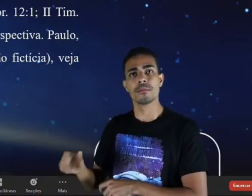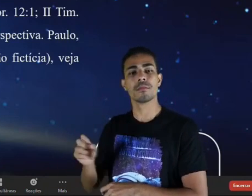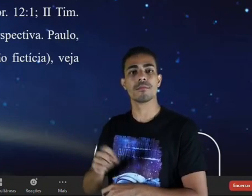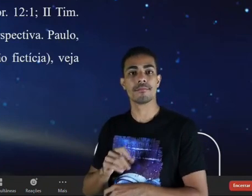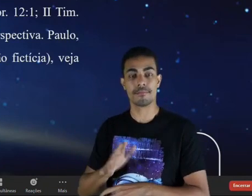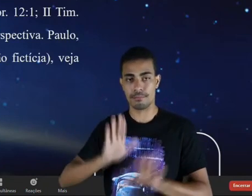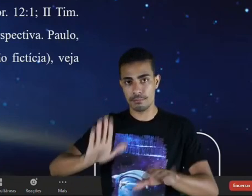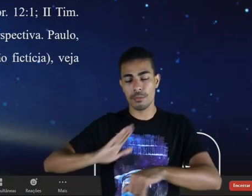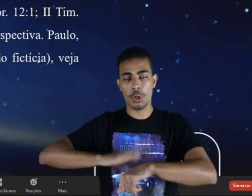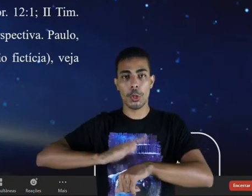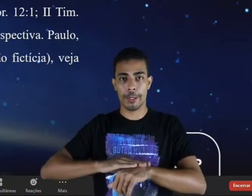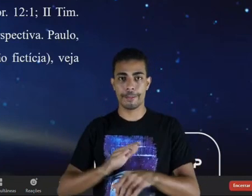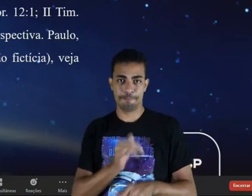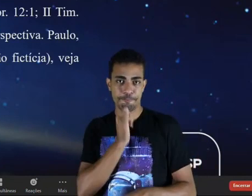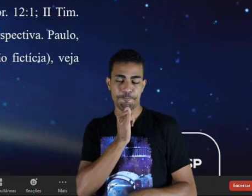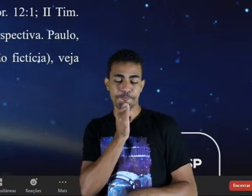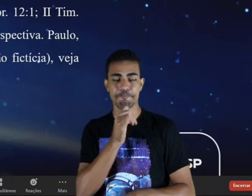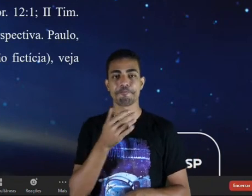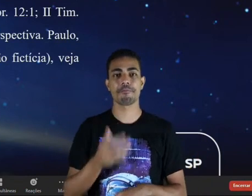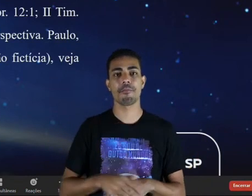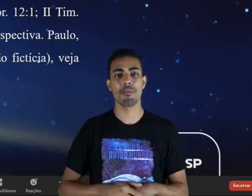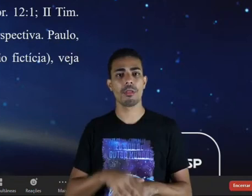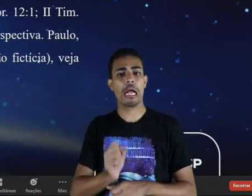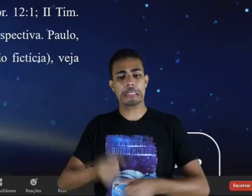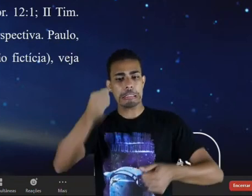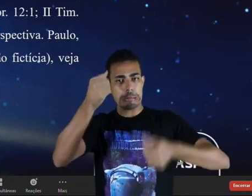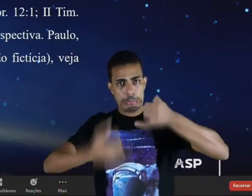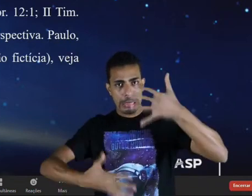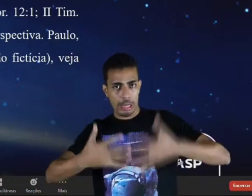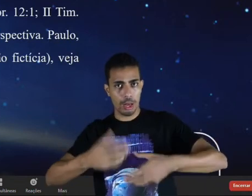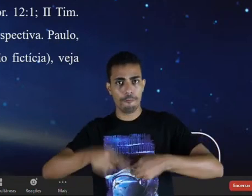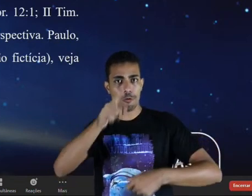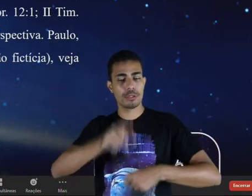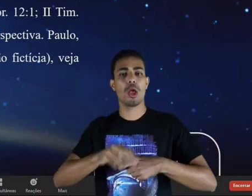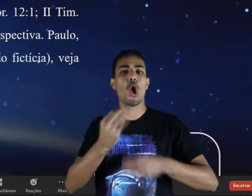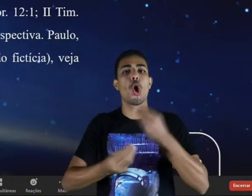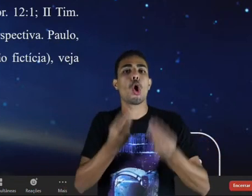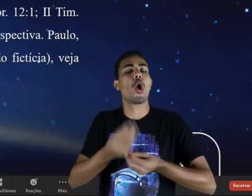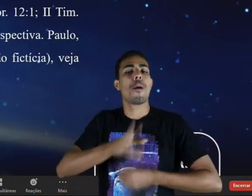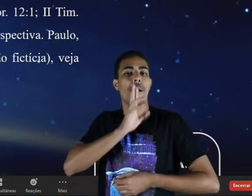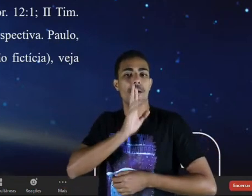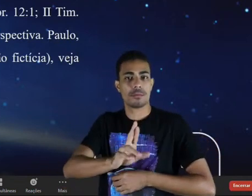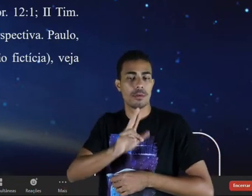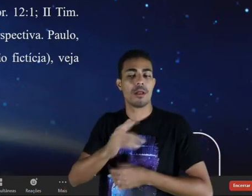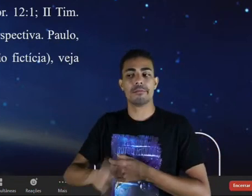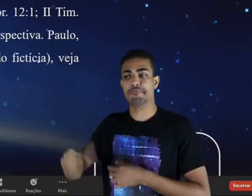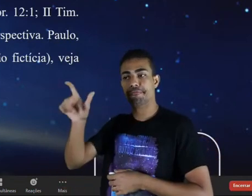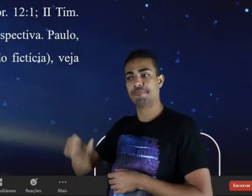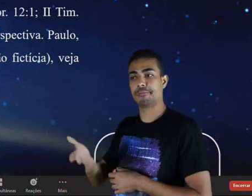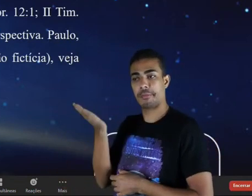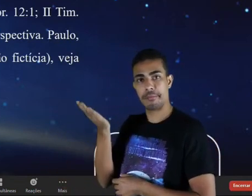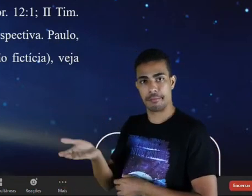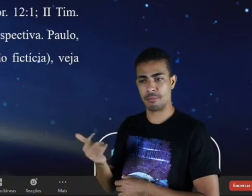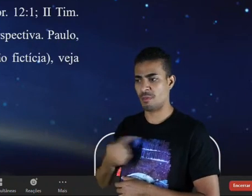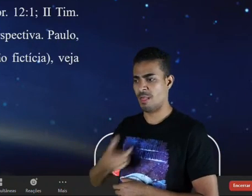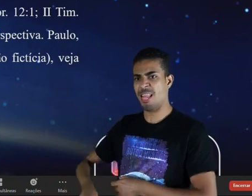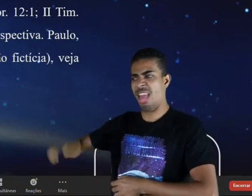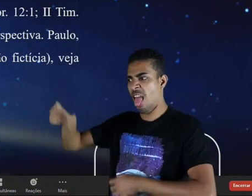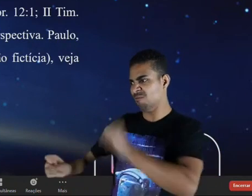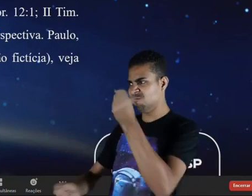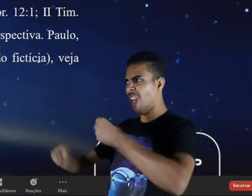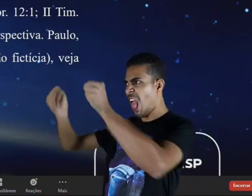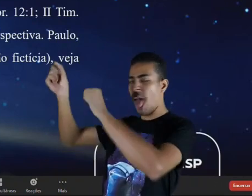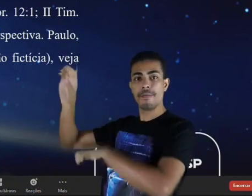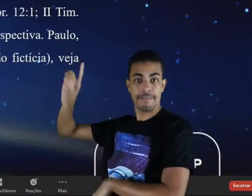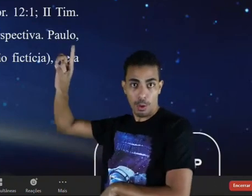agora aqui explicando para vocês como eu responderia a uma pessoa revoltada com